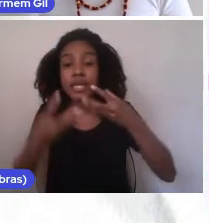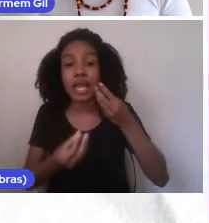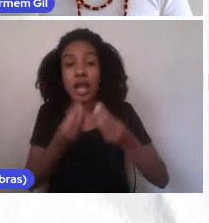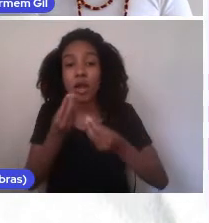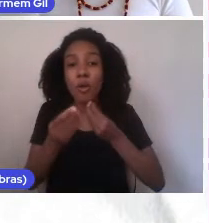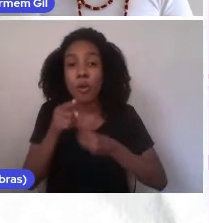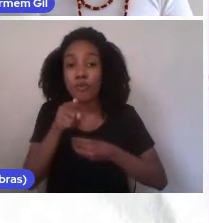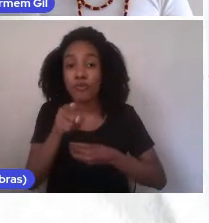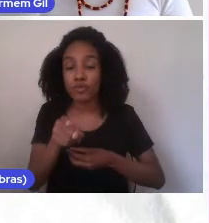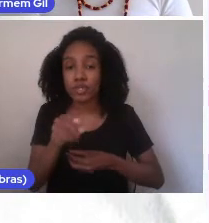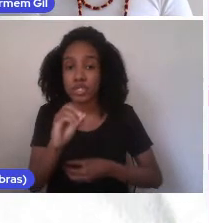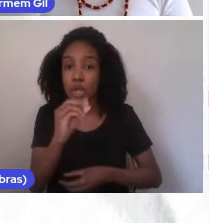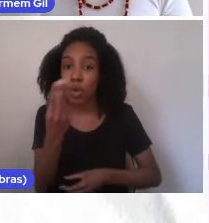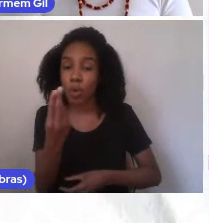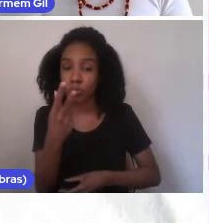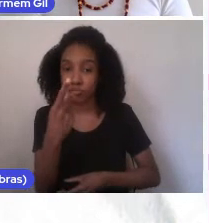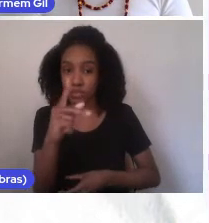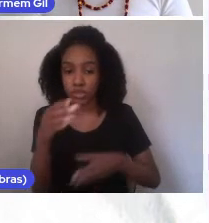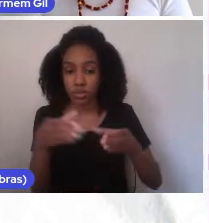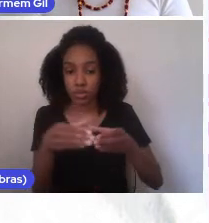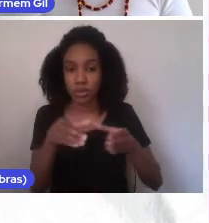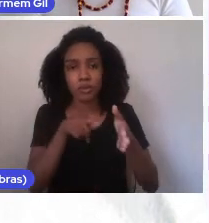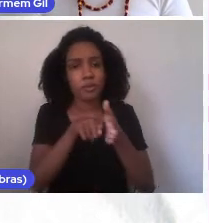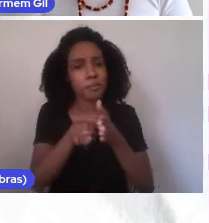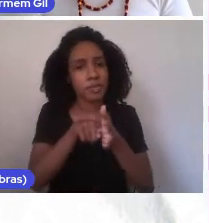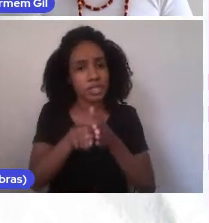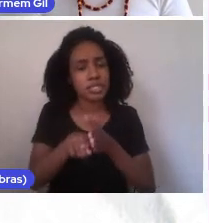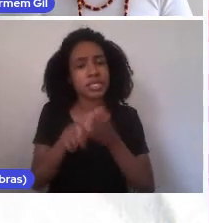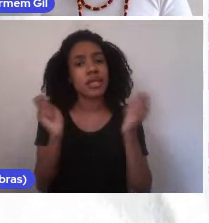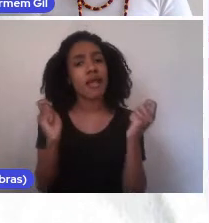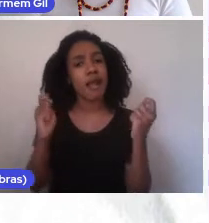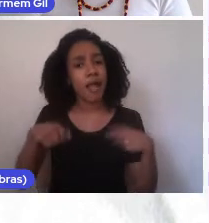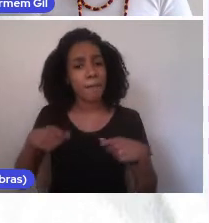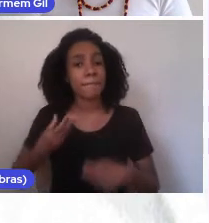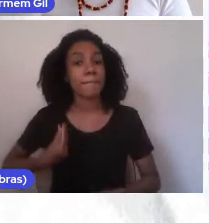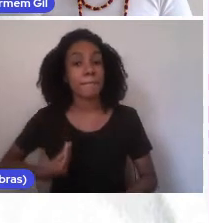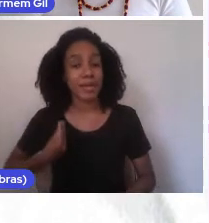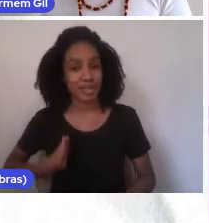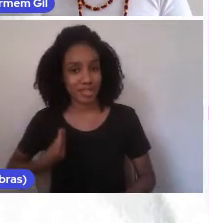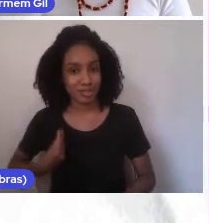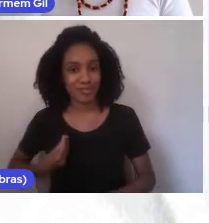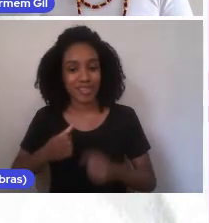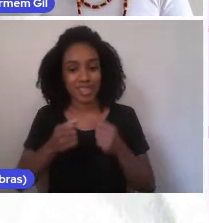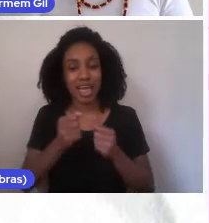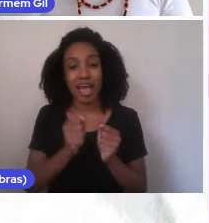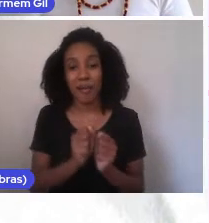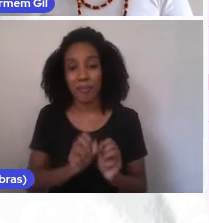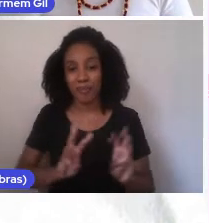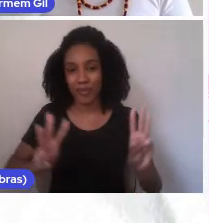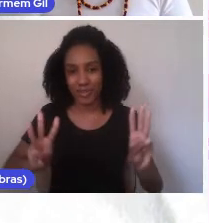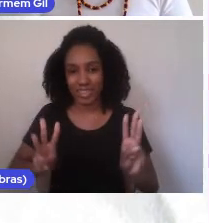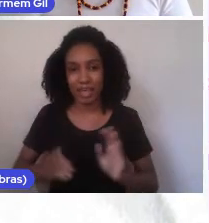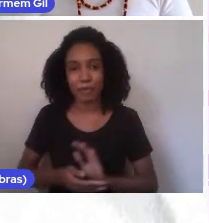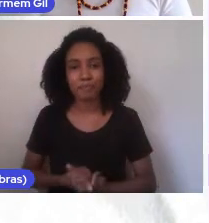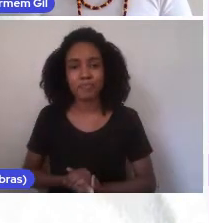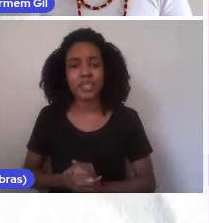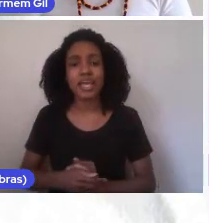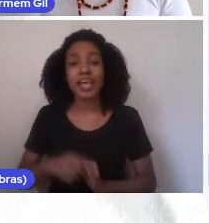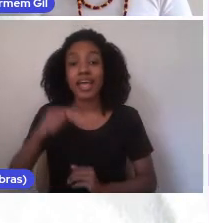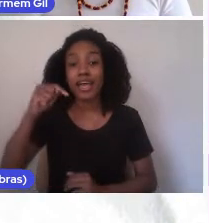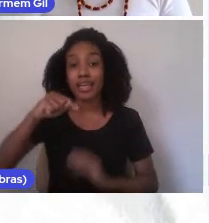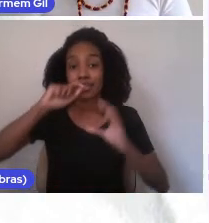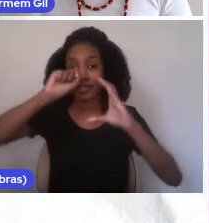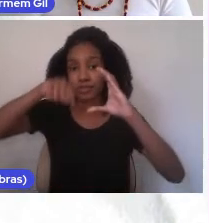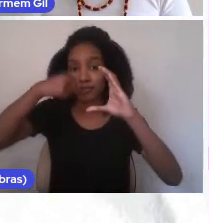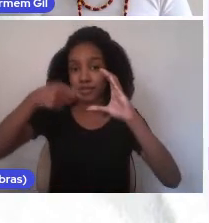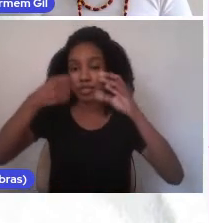Mas neste vídeo falaremos da nossa identidade visual e como criamos a logo. É importante que você